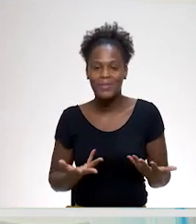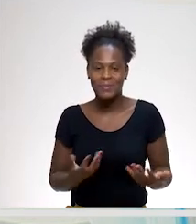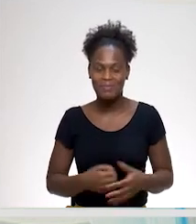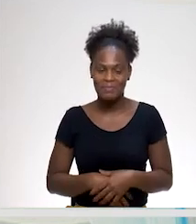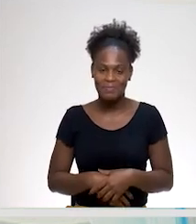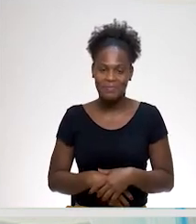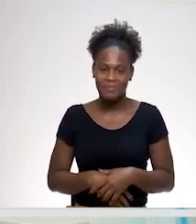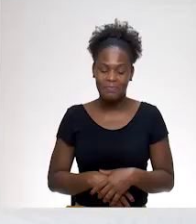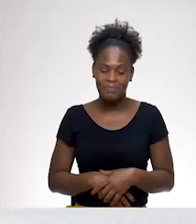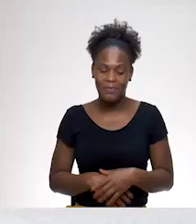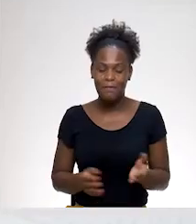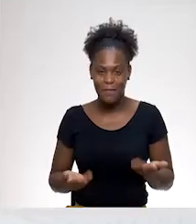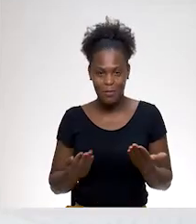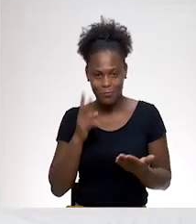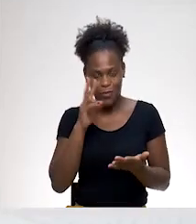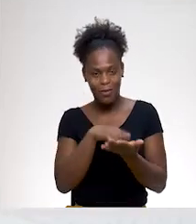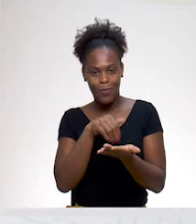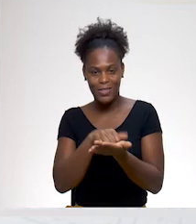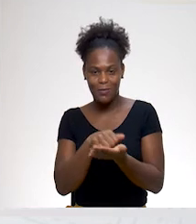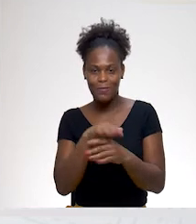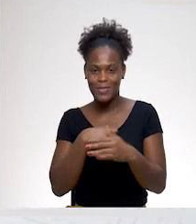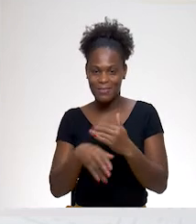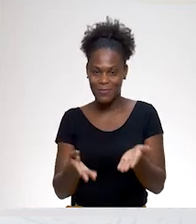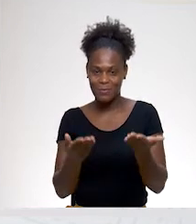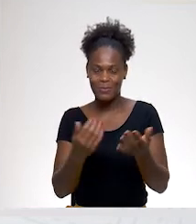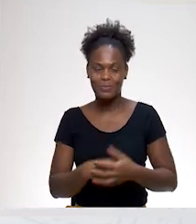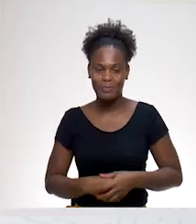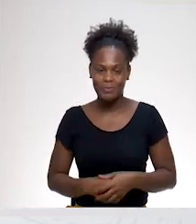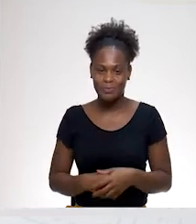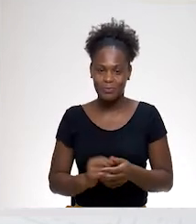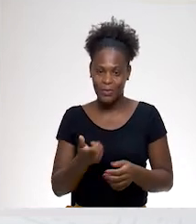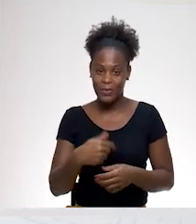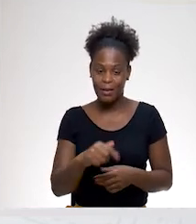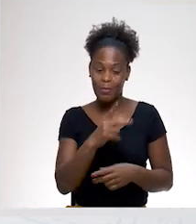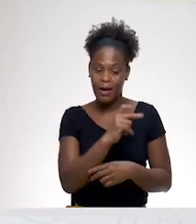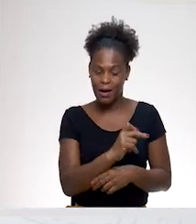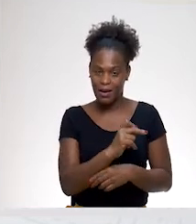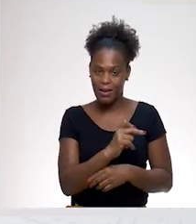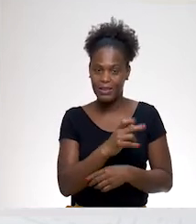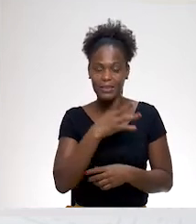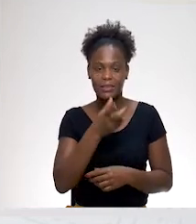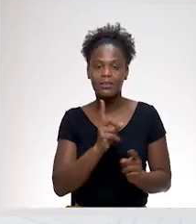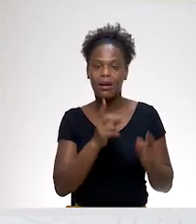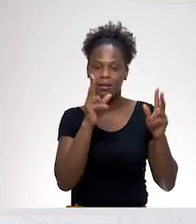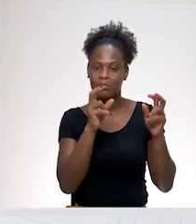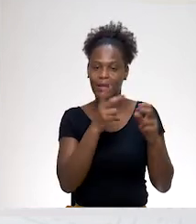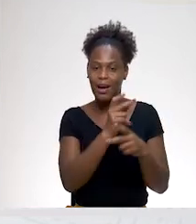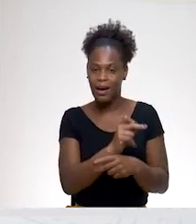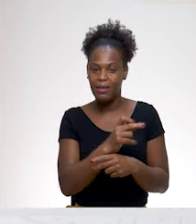verdadeiras? Então, vamos à correção. Temos aí a linha A, que diz o